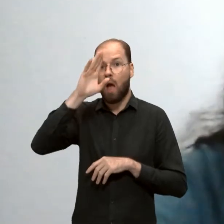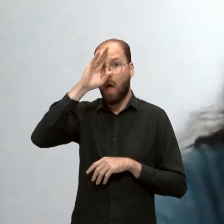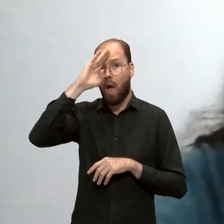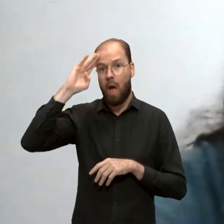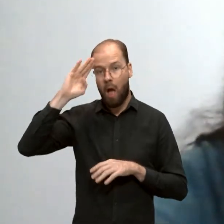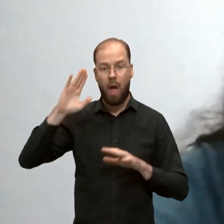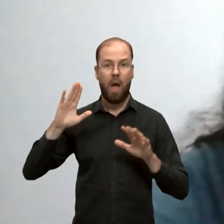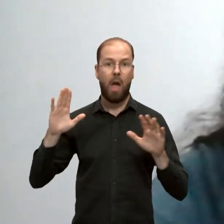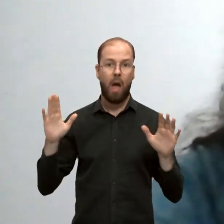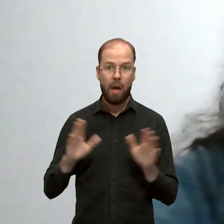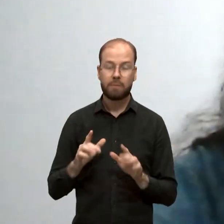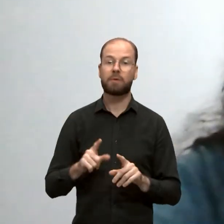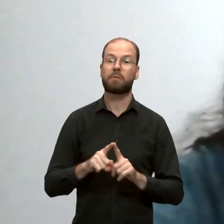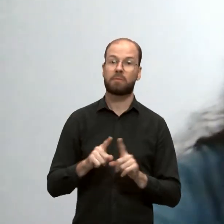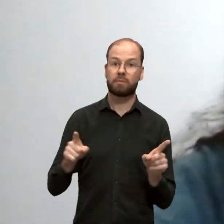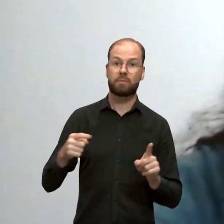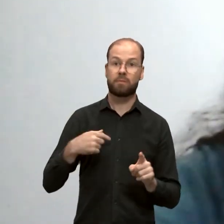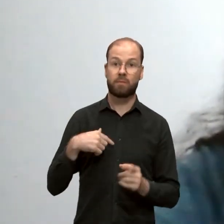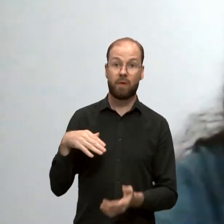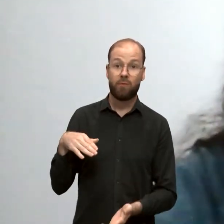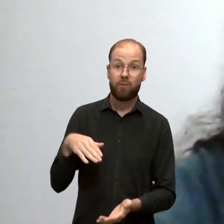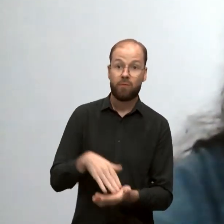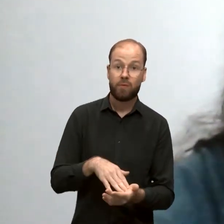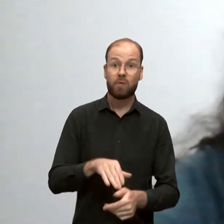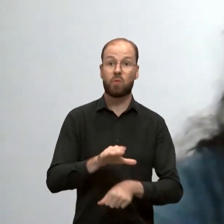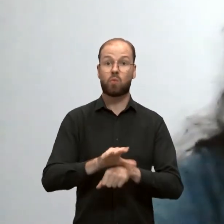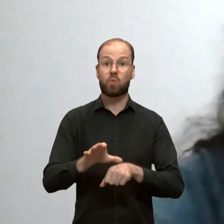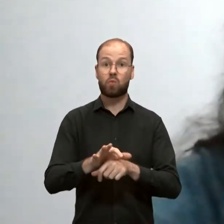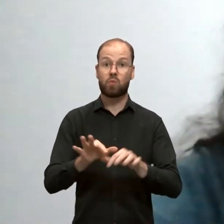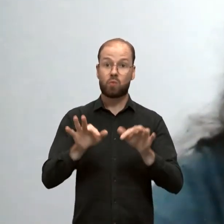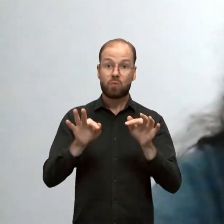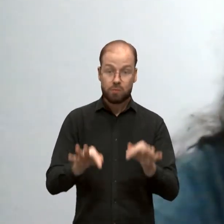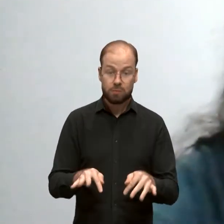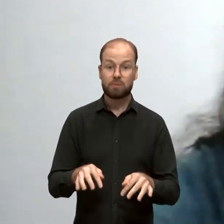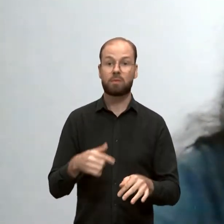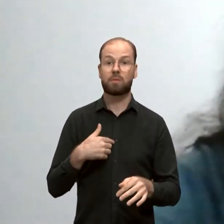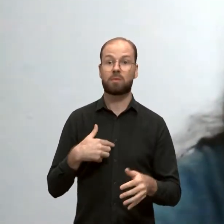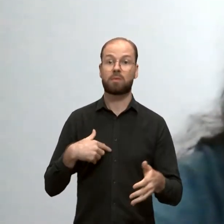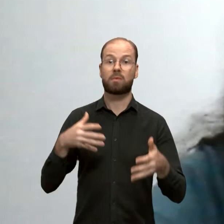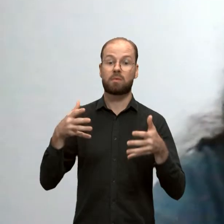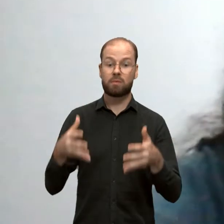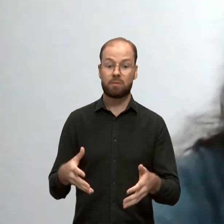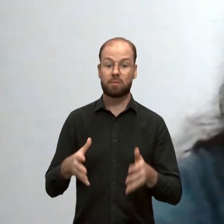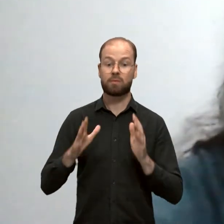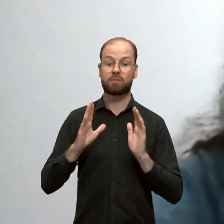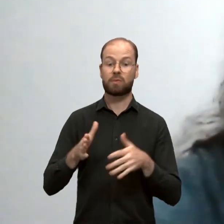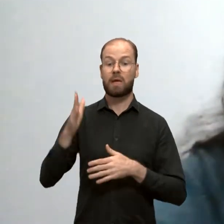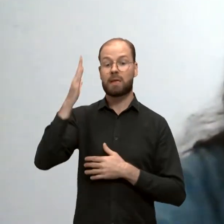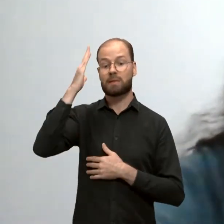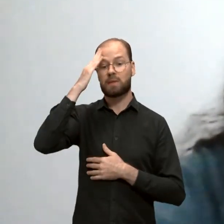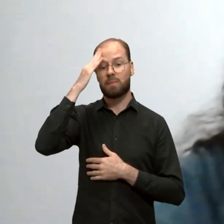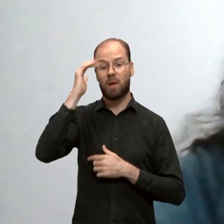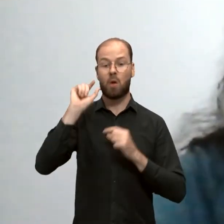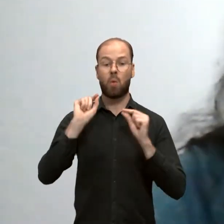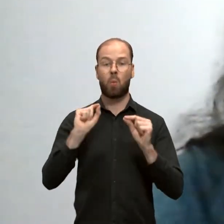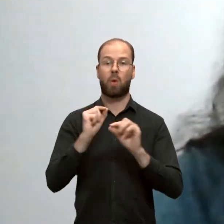Como eu vim no final do curso, eu já vim bem estabelecida do que é a